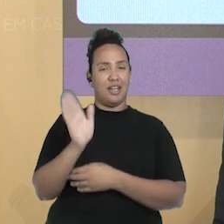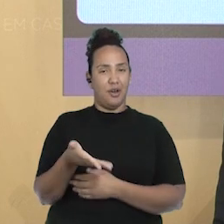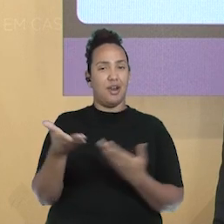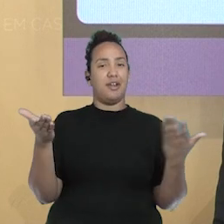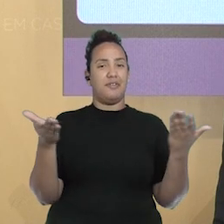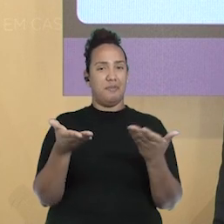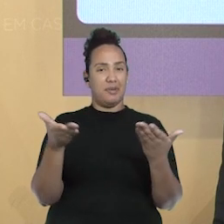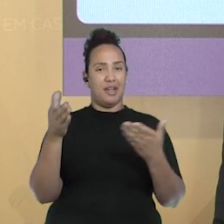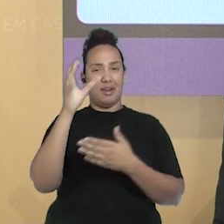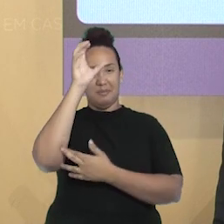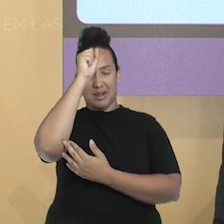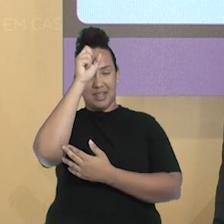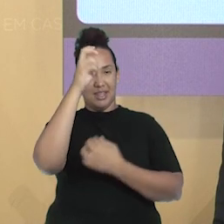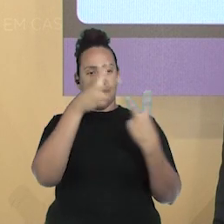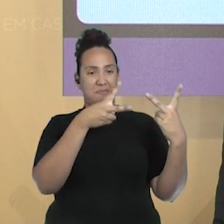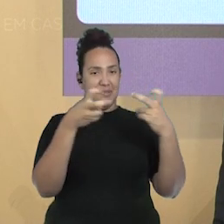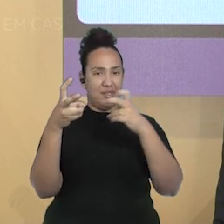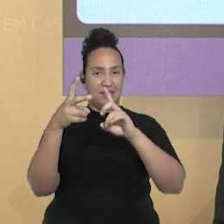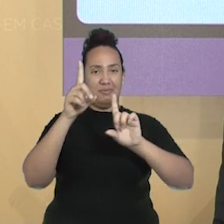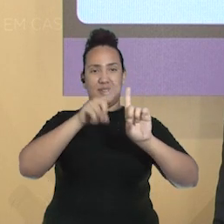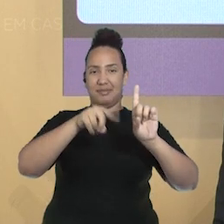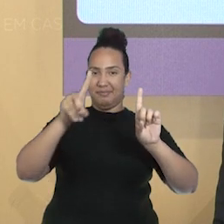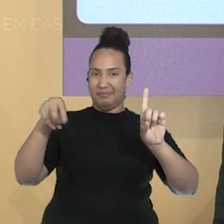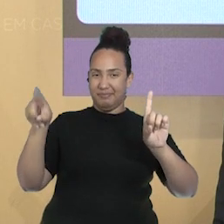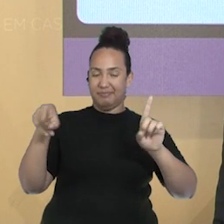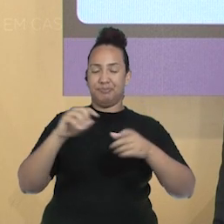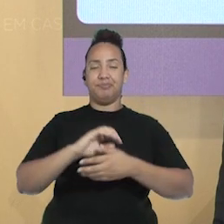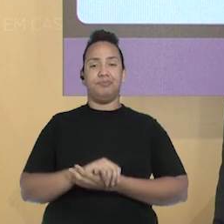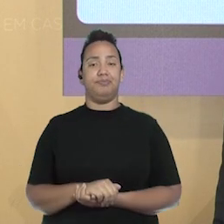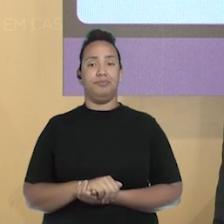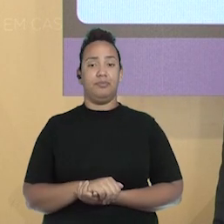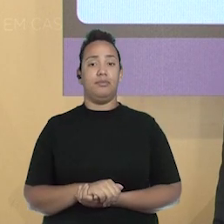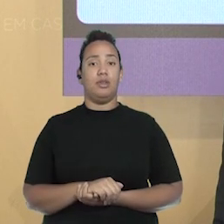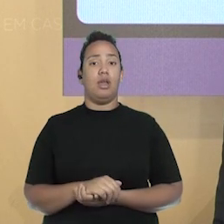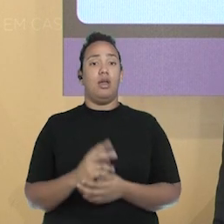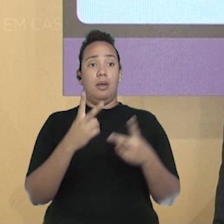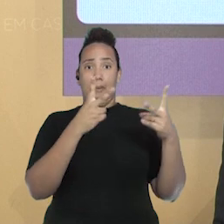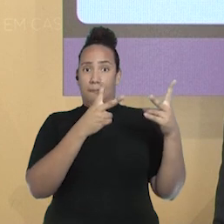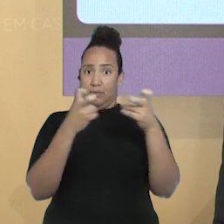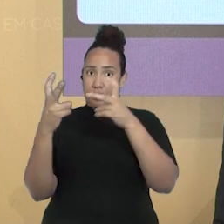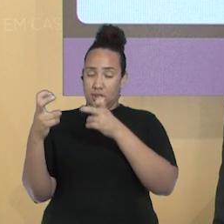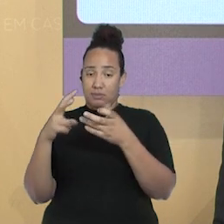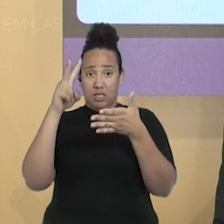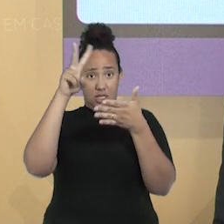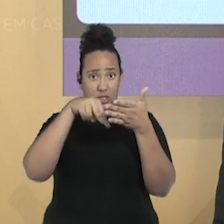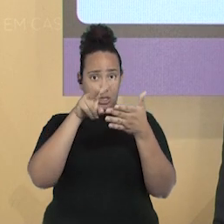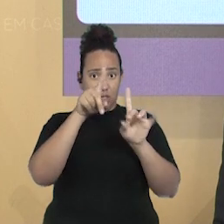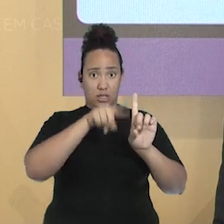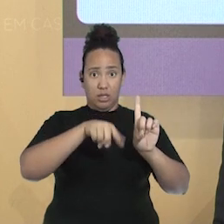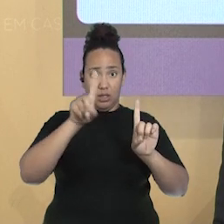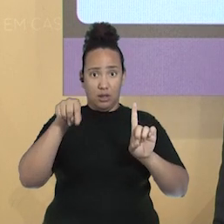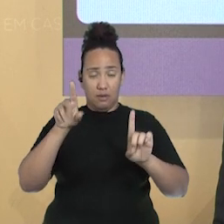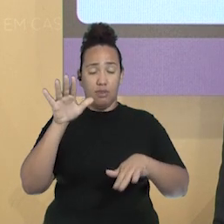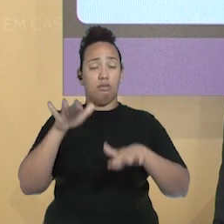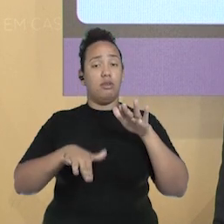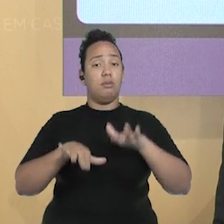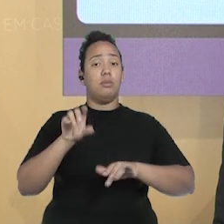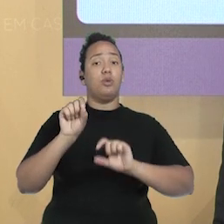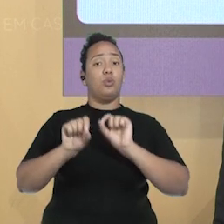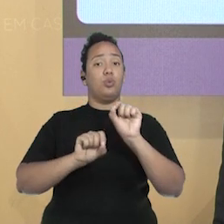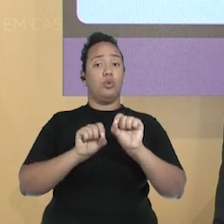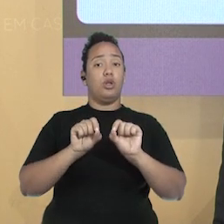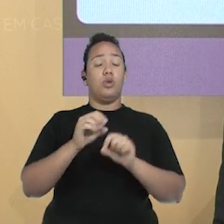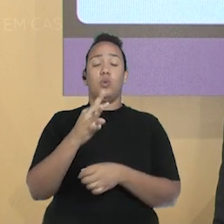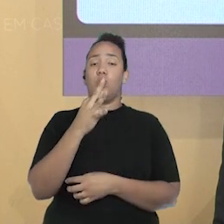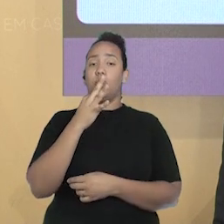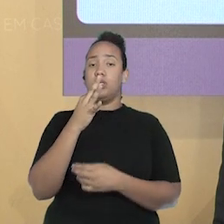de representação visual. Lembrando que a leitura e a interpretação de gráficos depende do conhecimento de todos